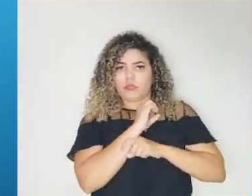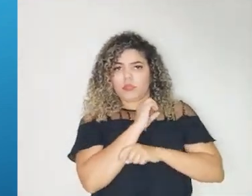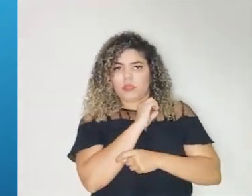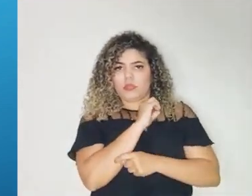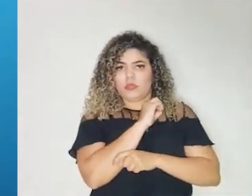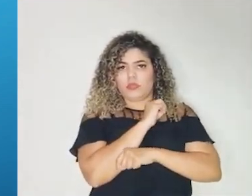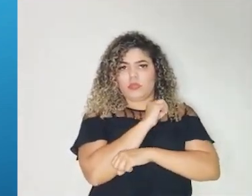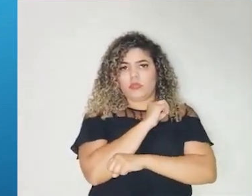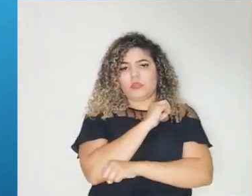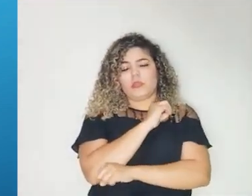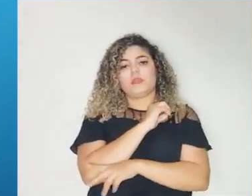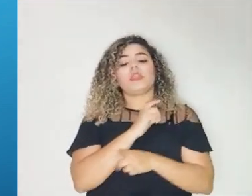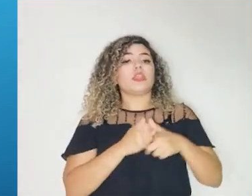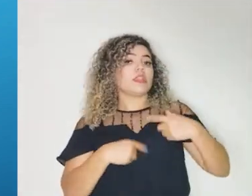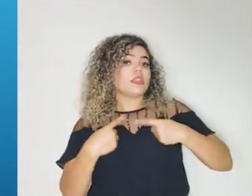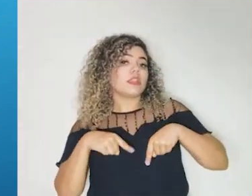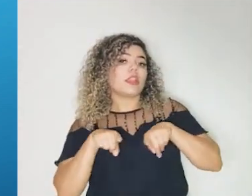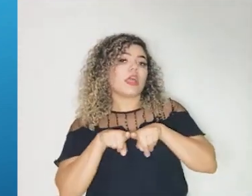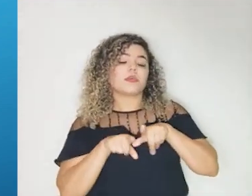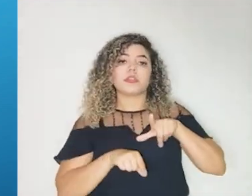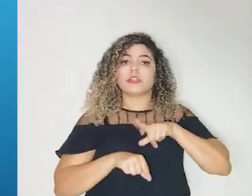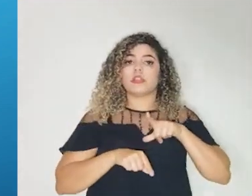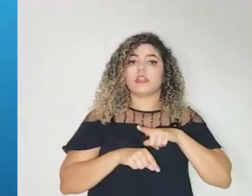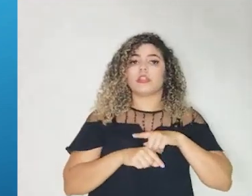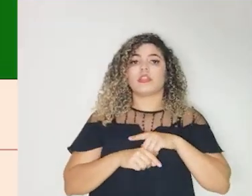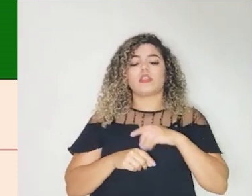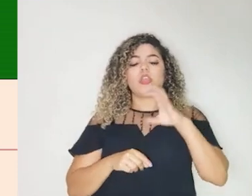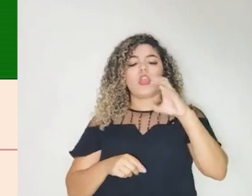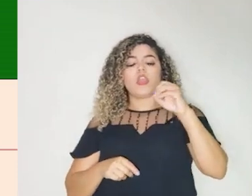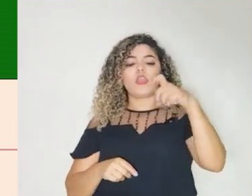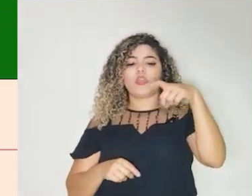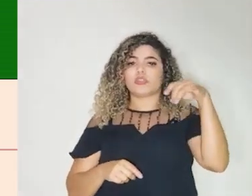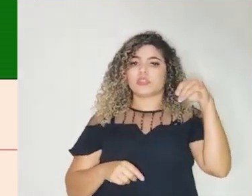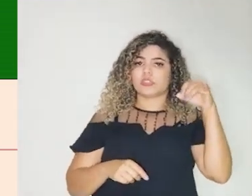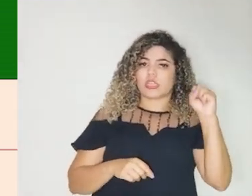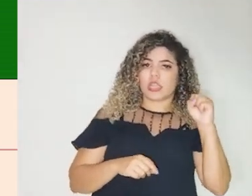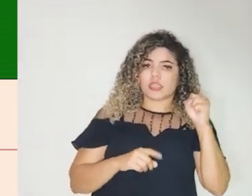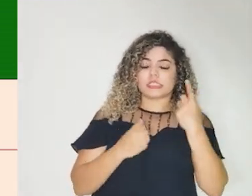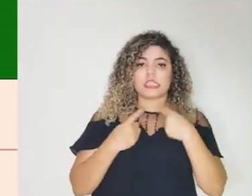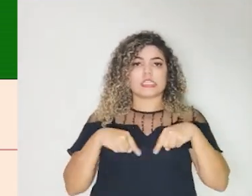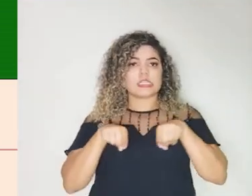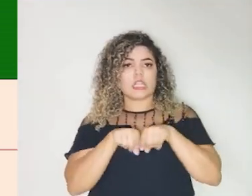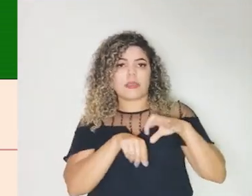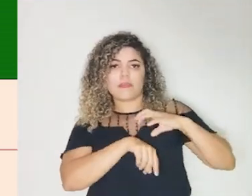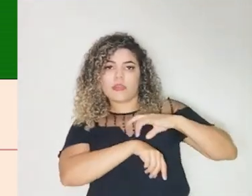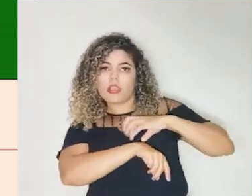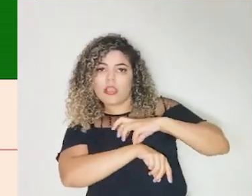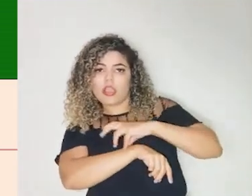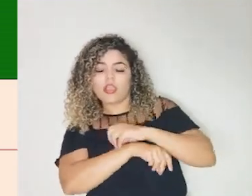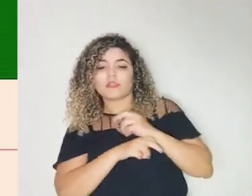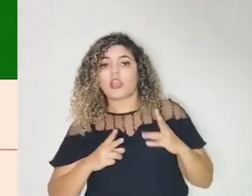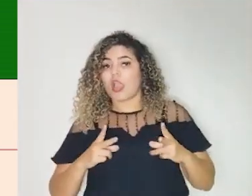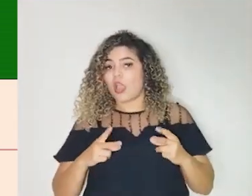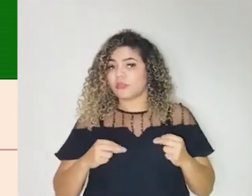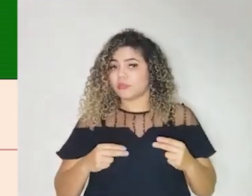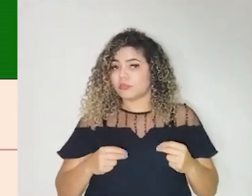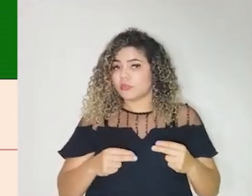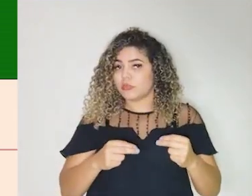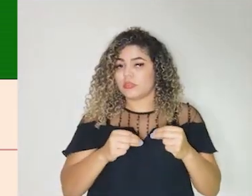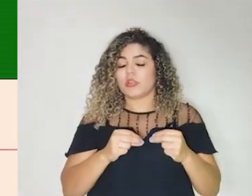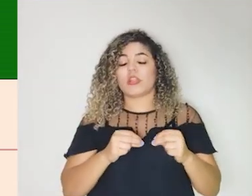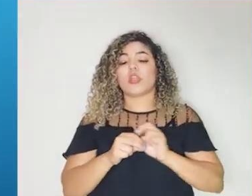nos insetos e nós temos também as glândulas coxais juntamente nos aracnídeos e nos crustáceos as